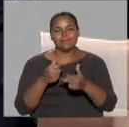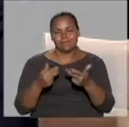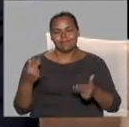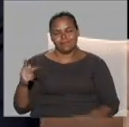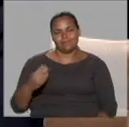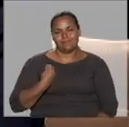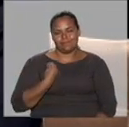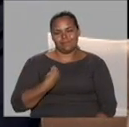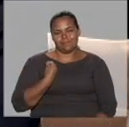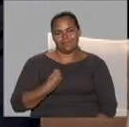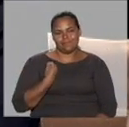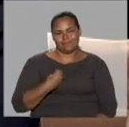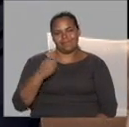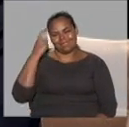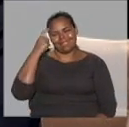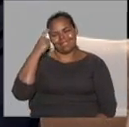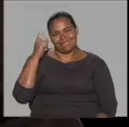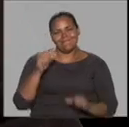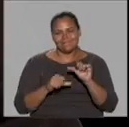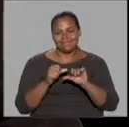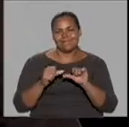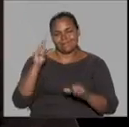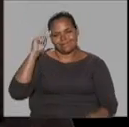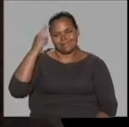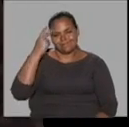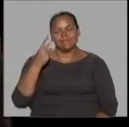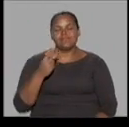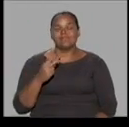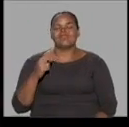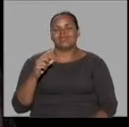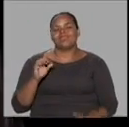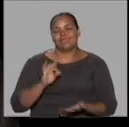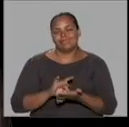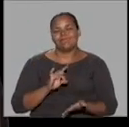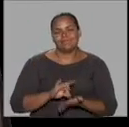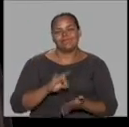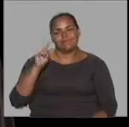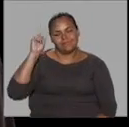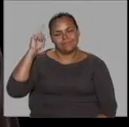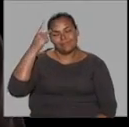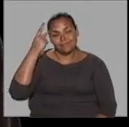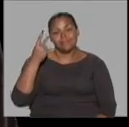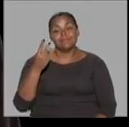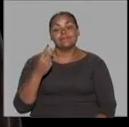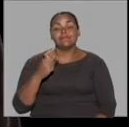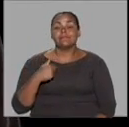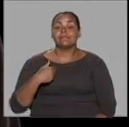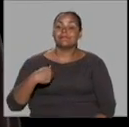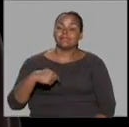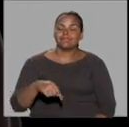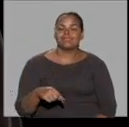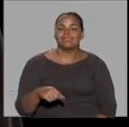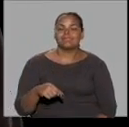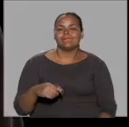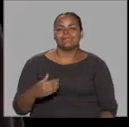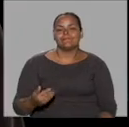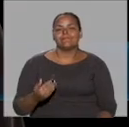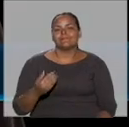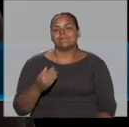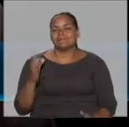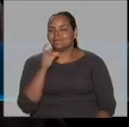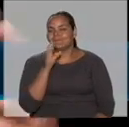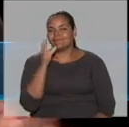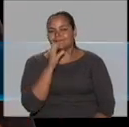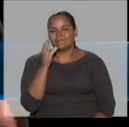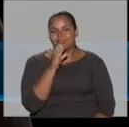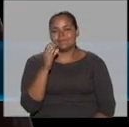muita coisa aí na tua vida, na tua cabeça. Pô, foi isso mesmo? Mudou bastante. Mudou bastante. Foi